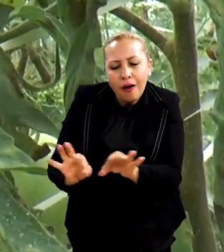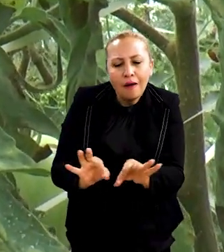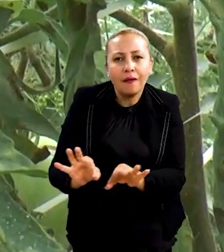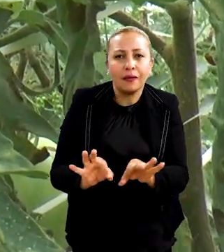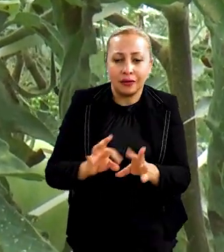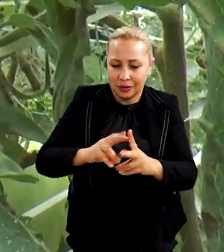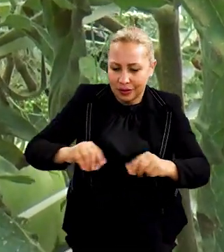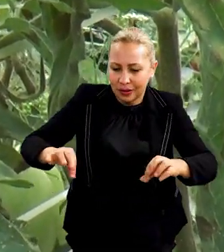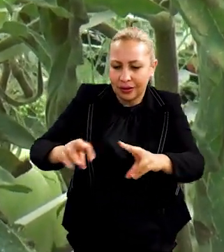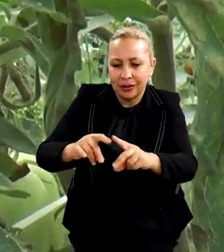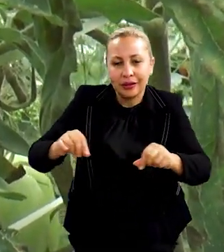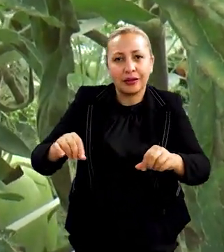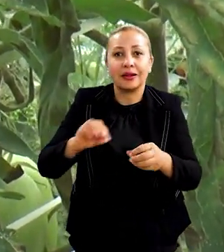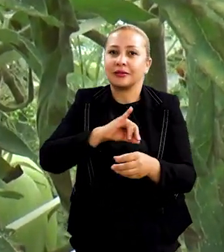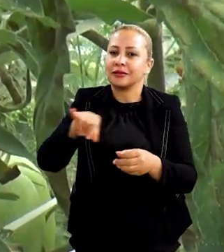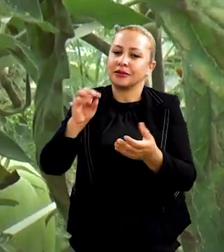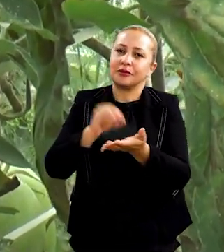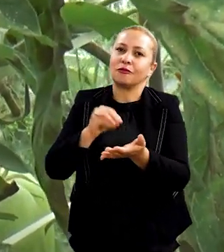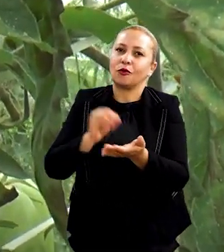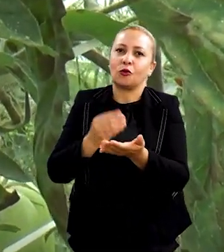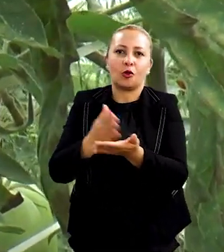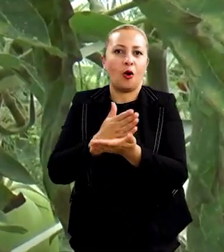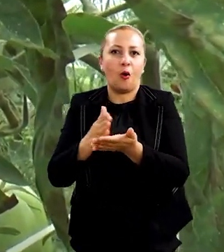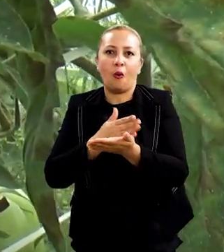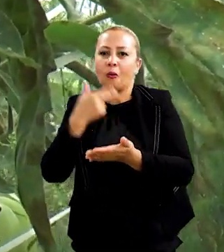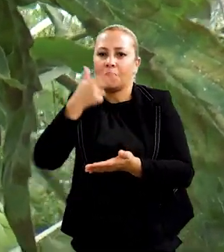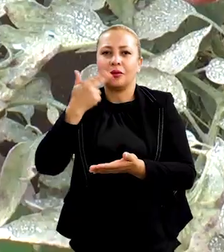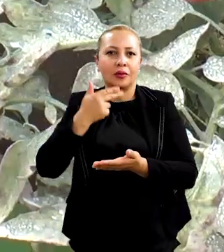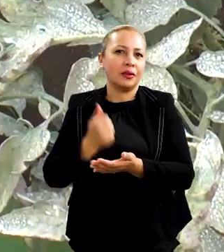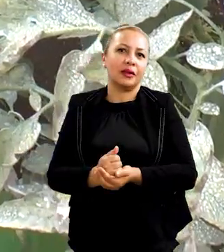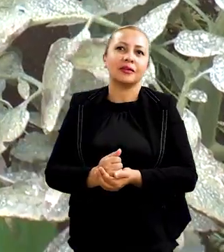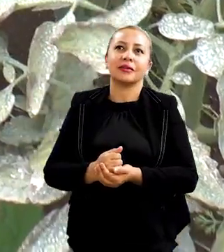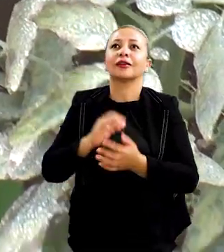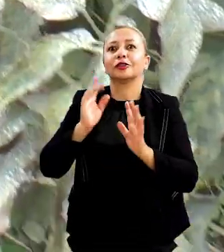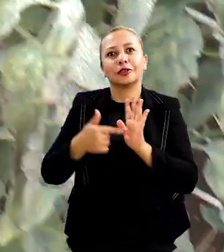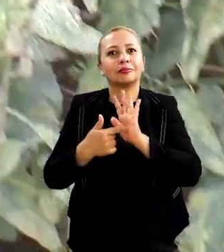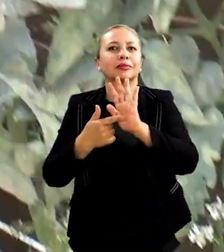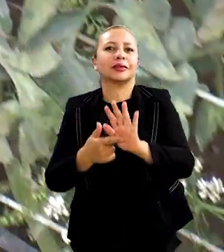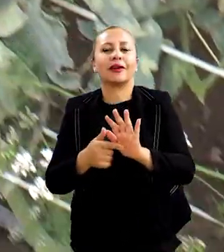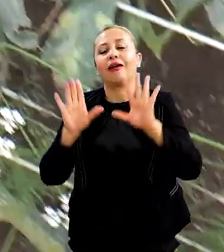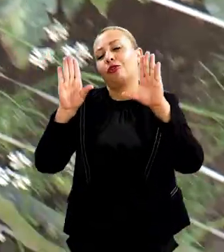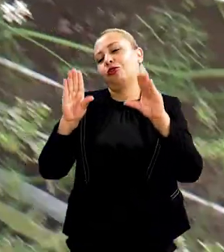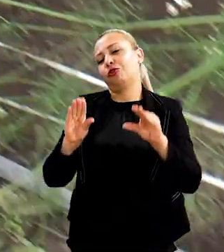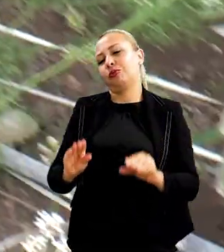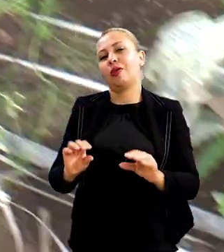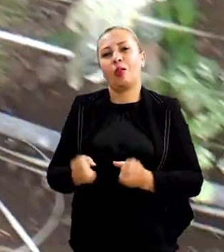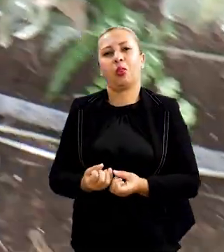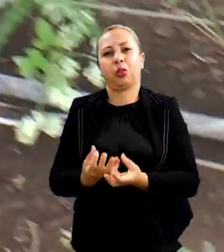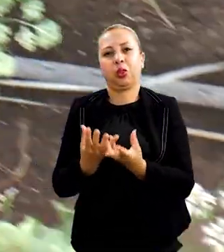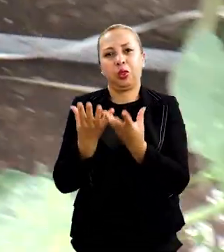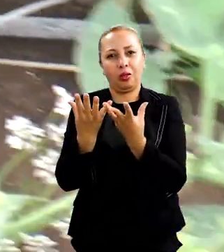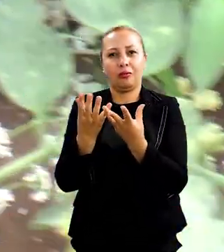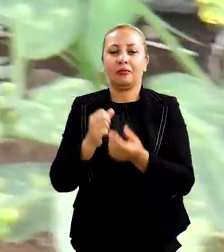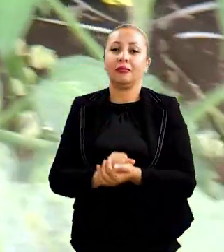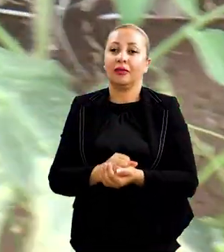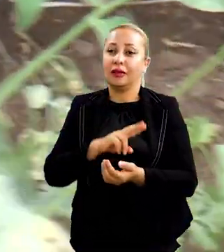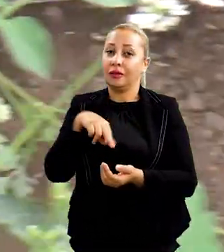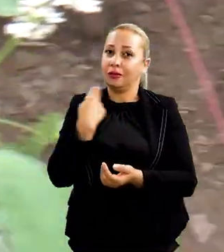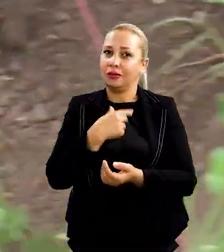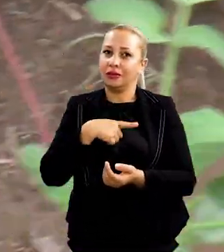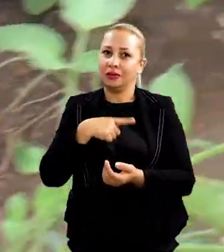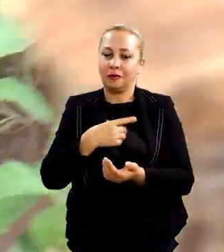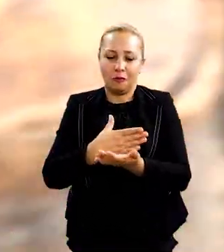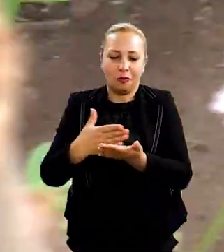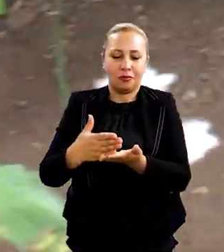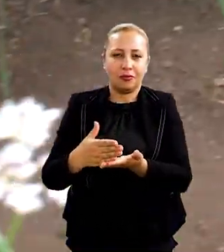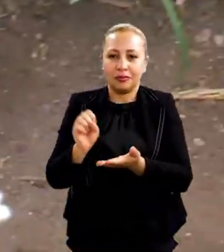gente faltar com um elemento nutricional, ele já mostra. Aí já vai cair a produtividade. Como, por exemplo, a gente teve aqui um